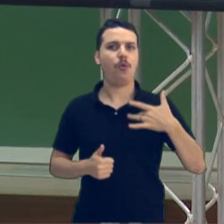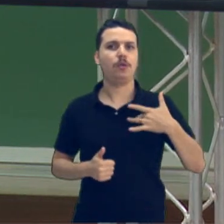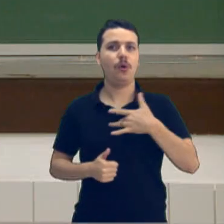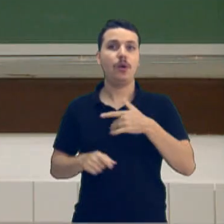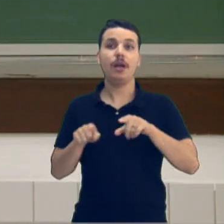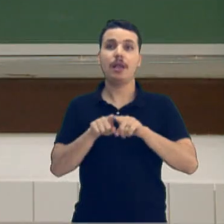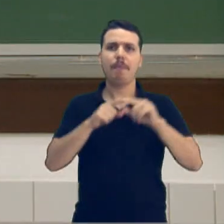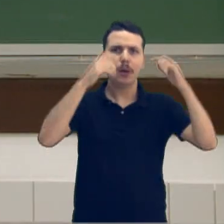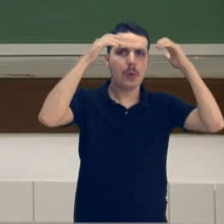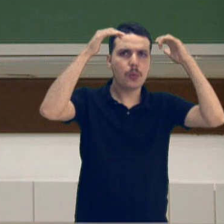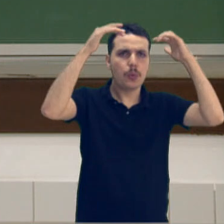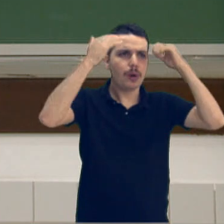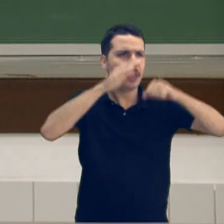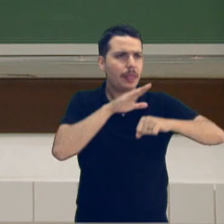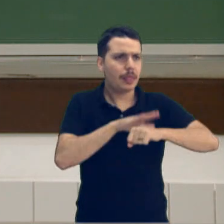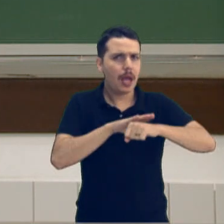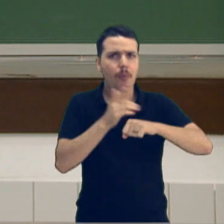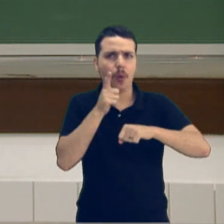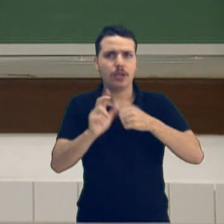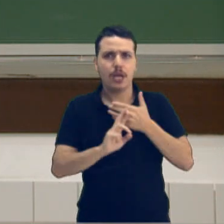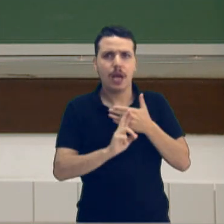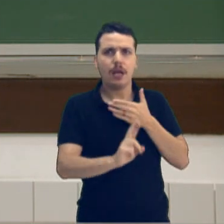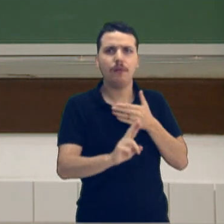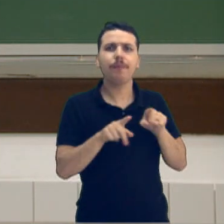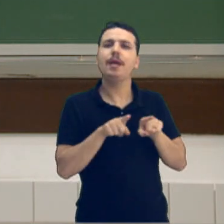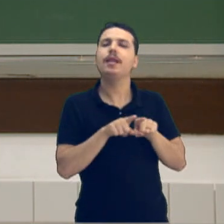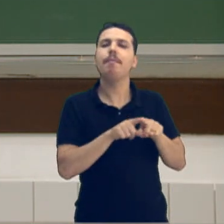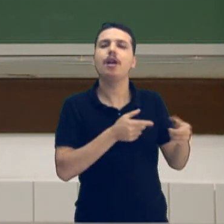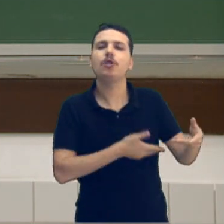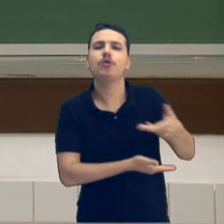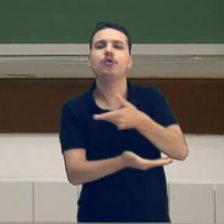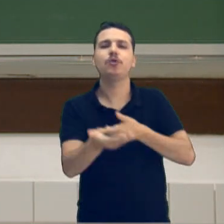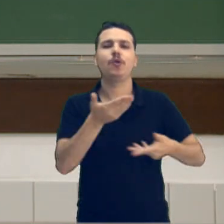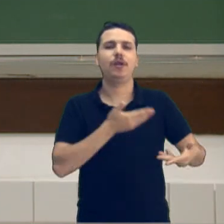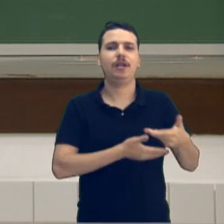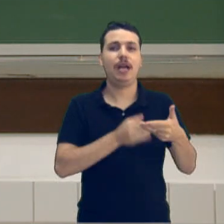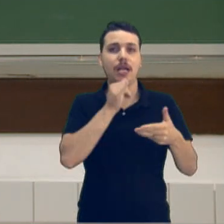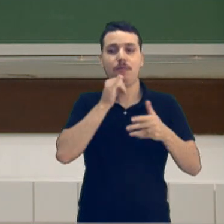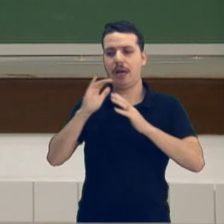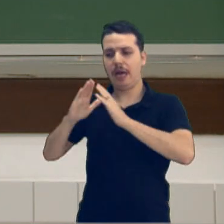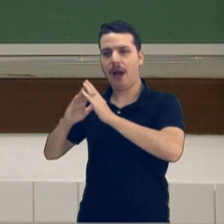e além de socializar, né? A pessoa sai de casa, quem é muito